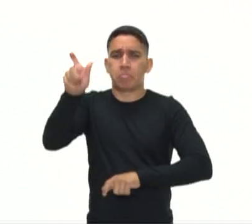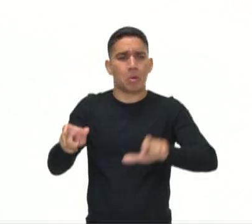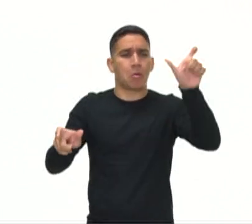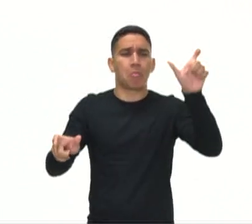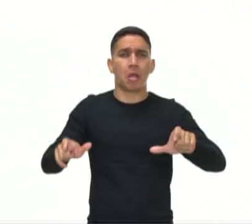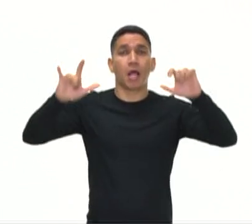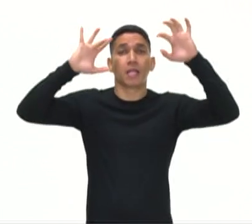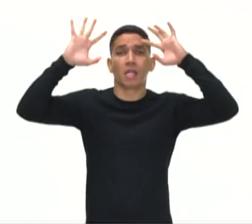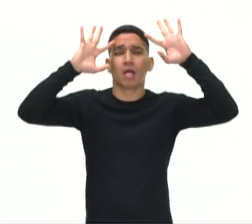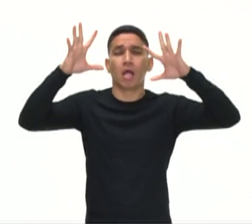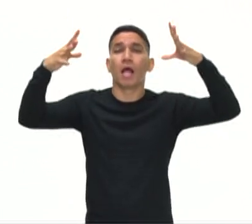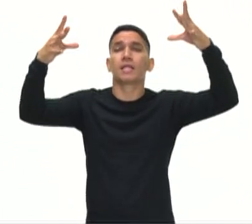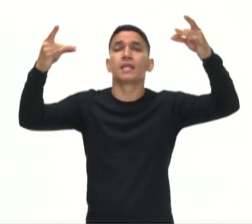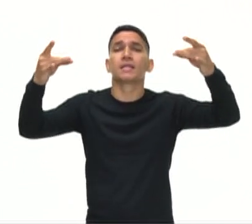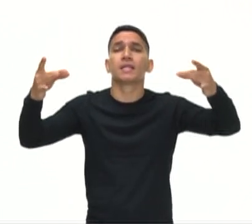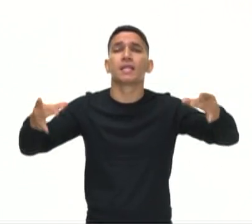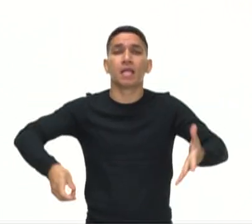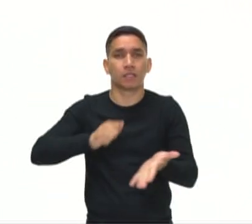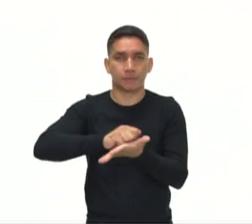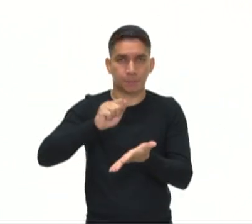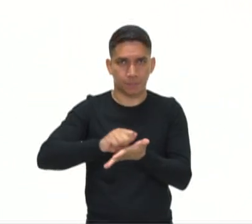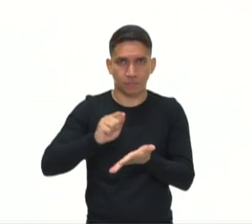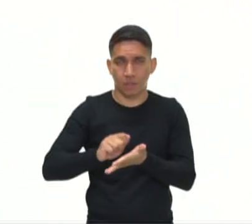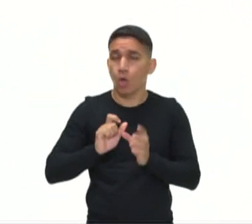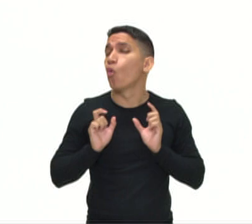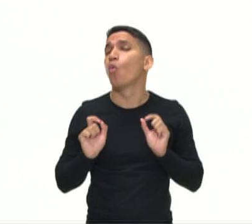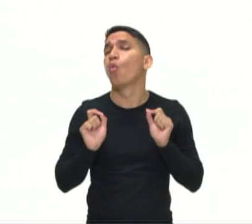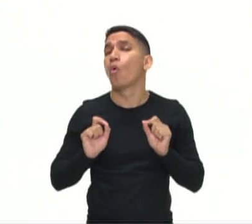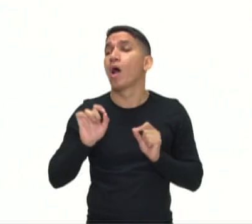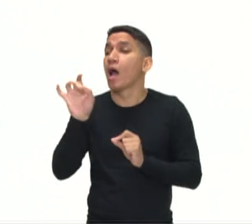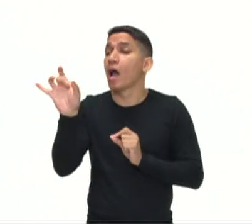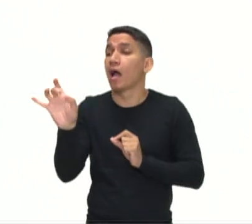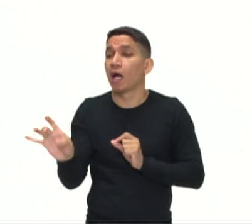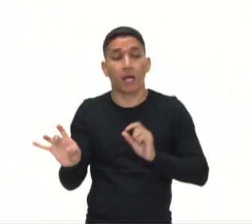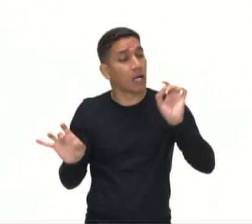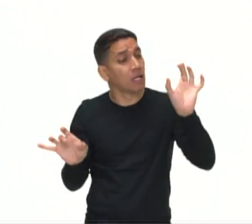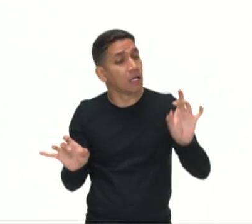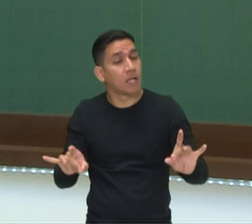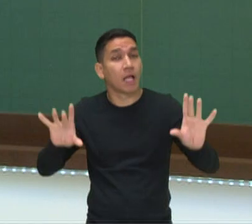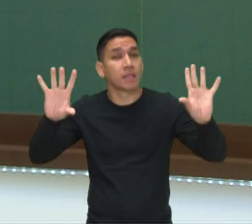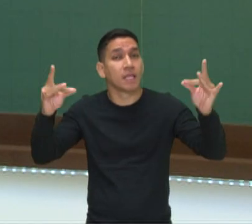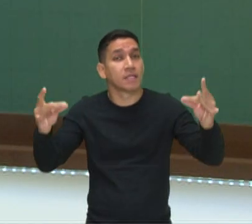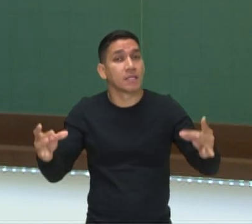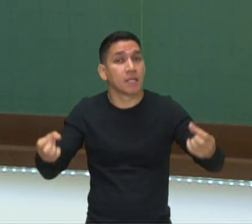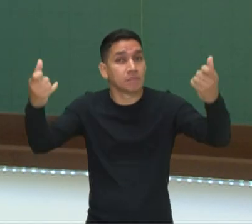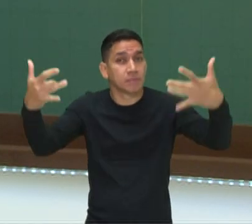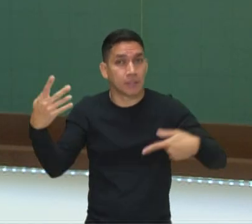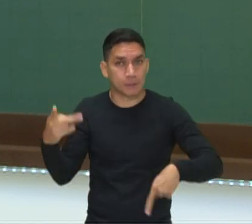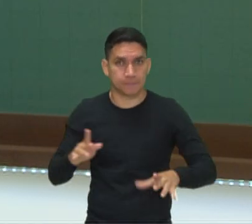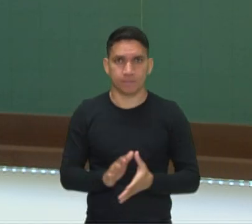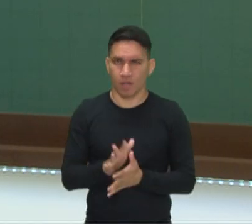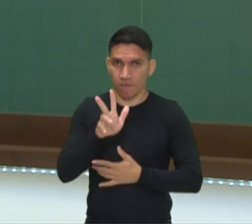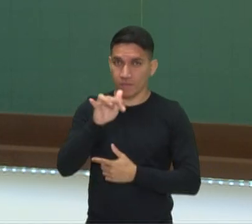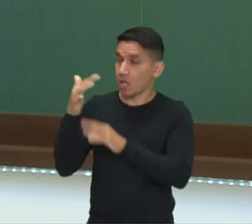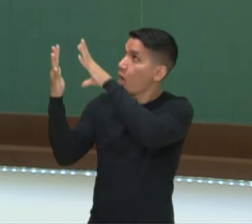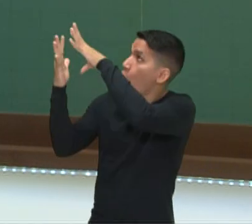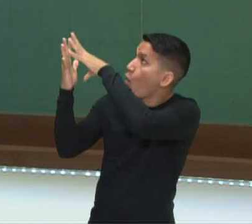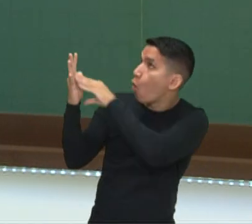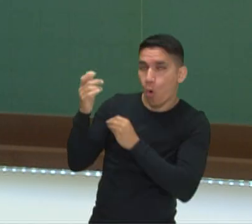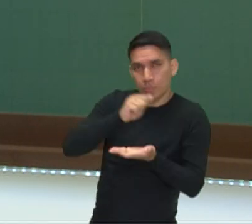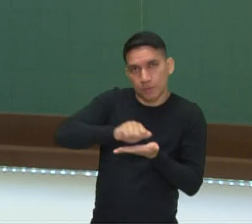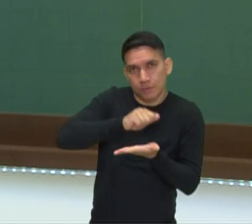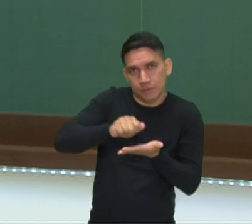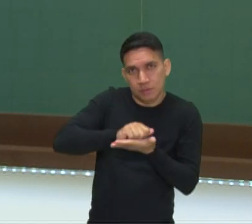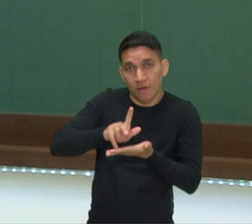época. Descreva em seu caderno o que cada um deles defendia. Então, vocês vão copiar essa questão no caderno de vocês,